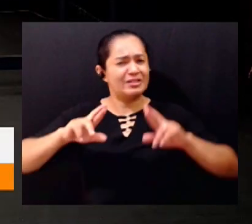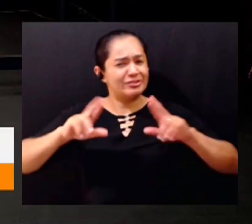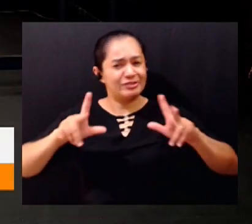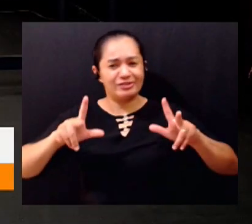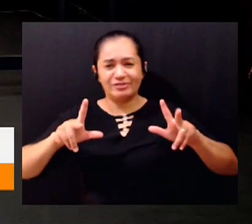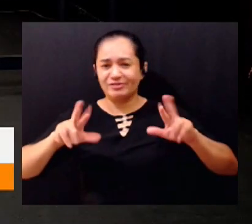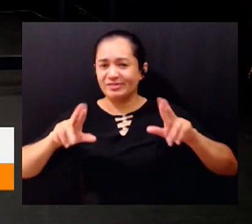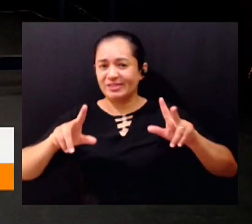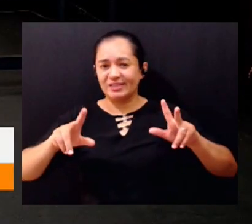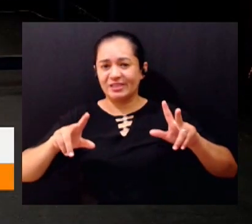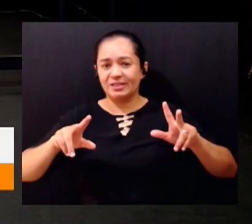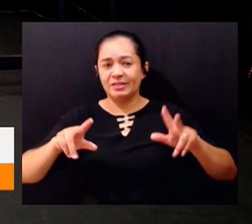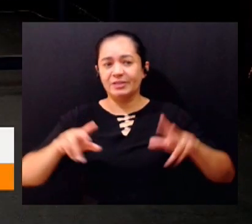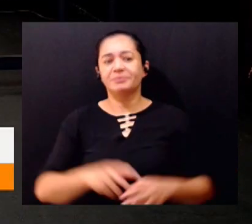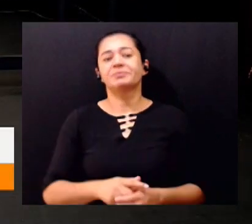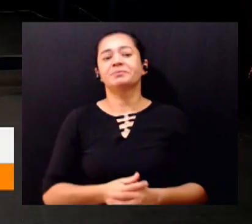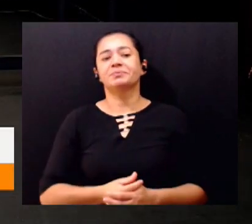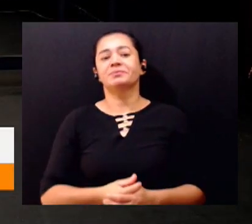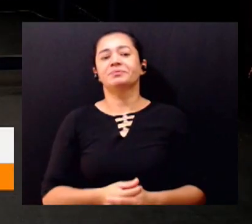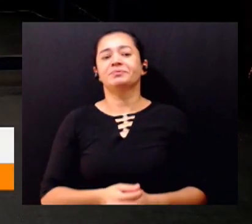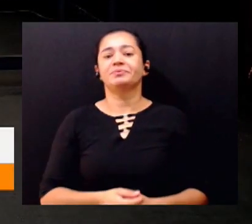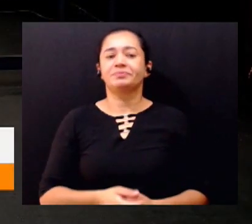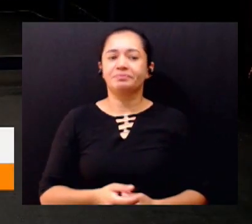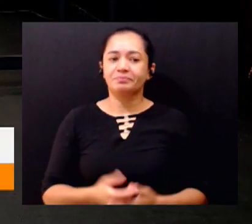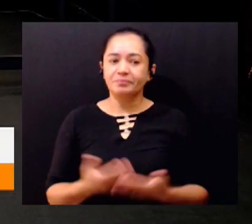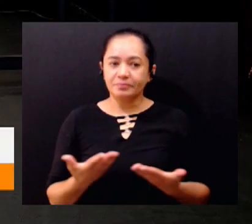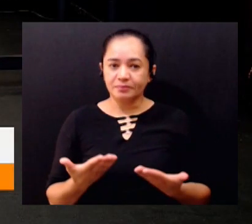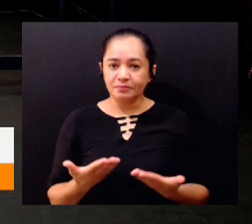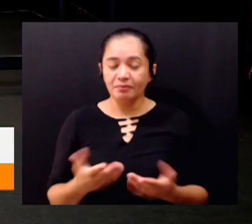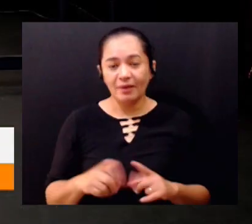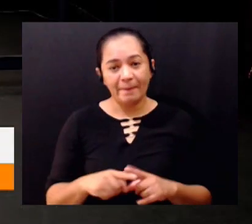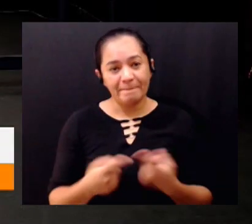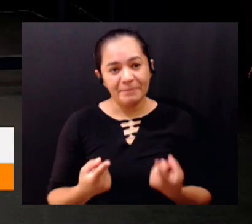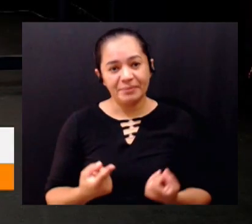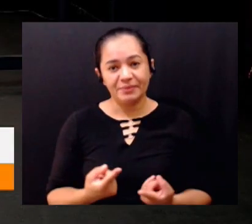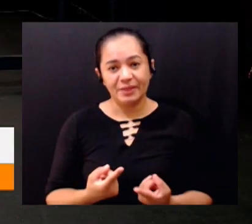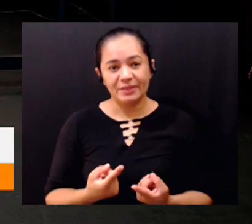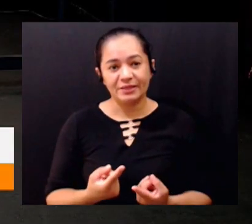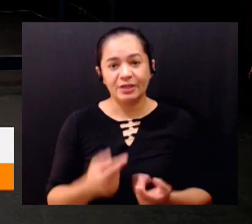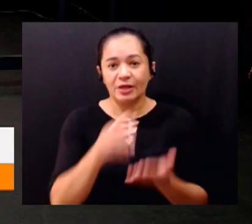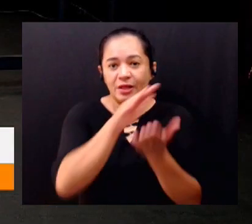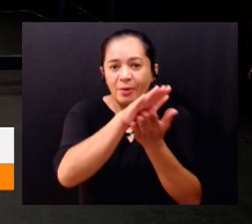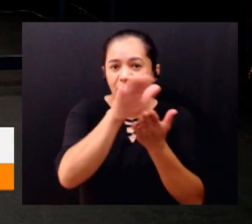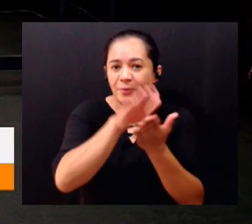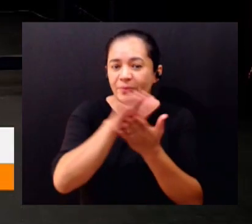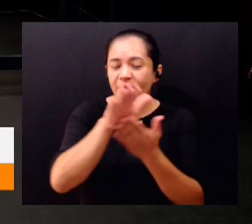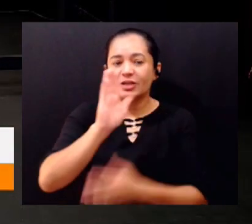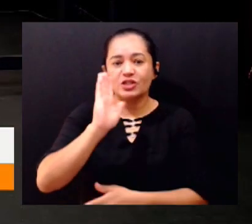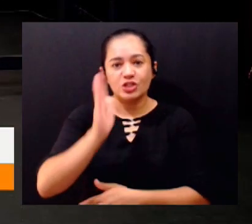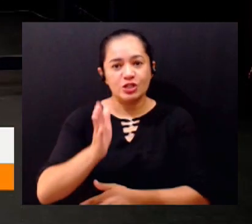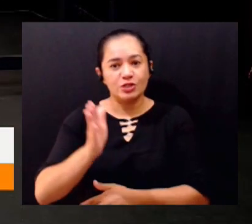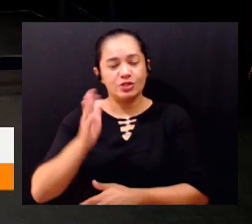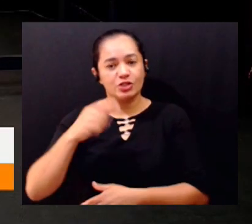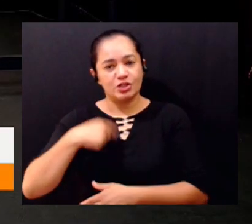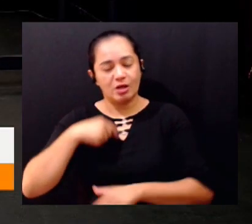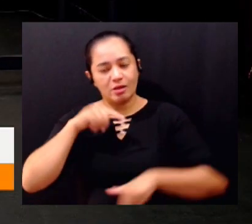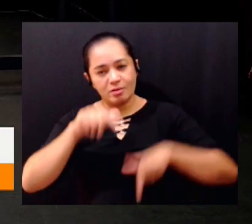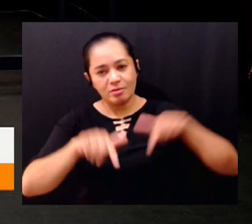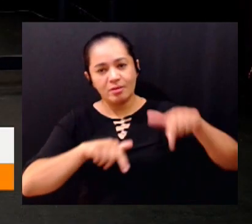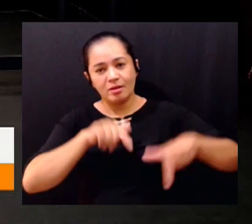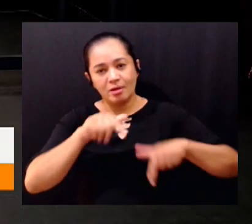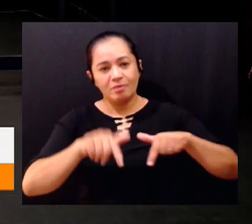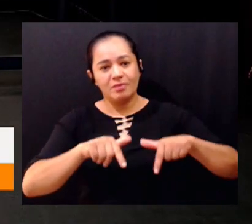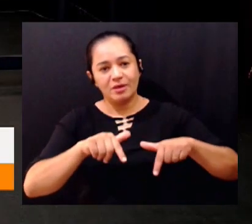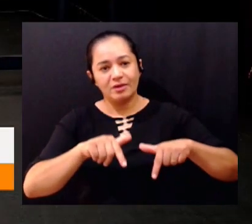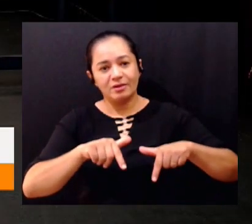você faz uma publicação independente. Mas aí, quando eu publiquei, eu já estava trabalhando independente. Então, eu tenho meu estúdio, a Metabiose, e a Metabiose